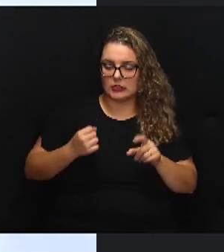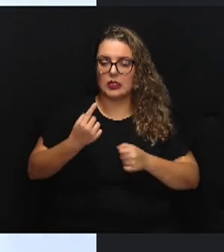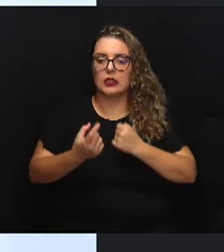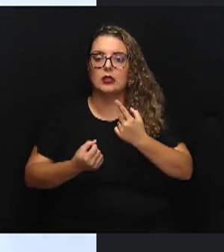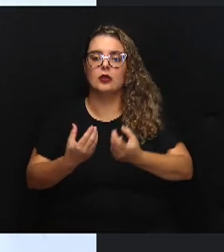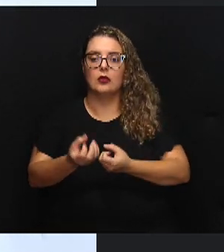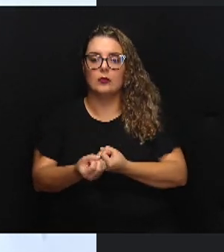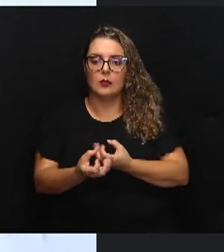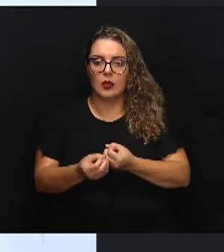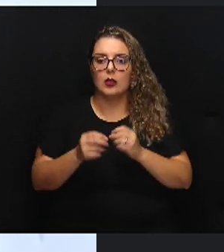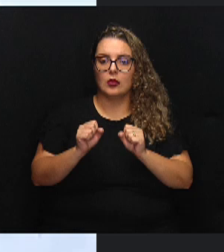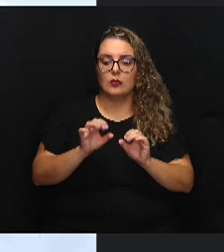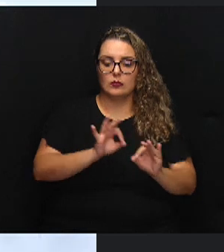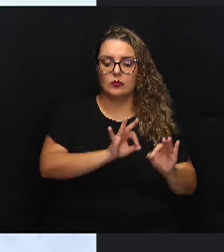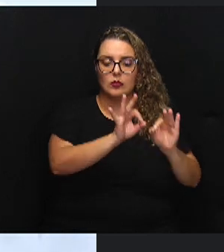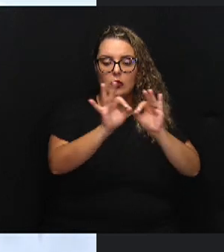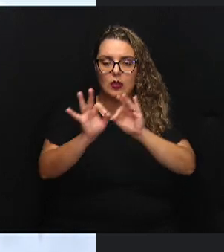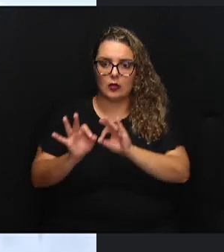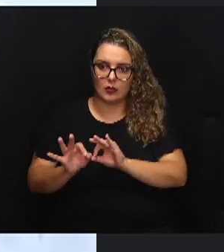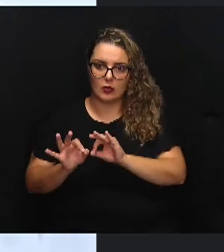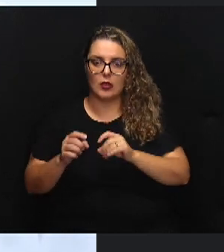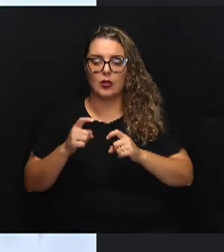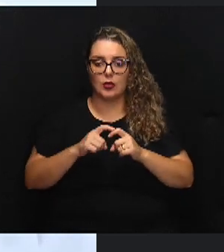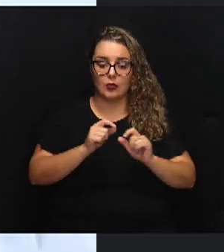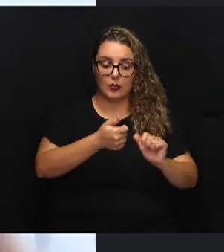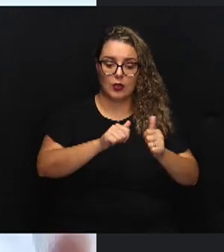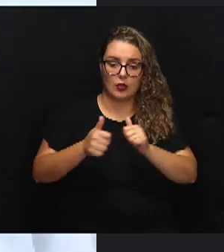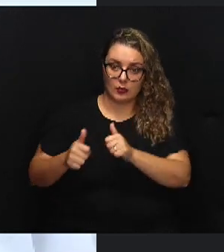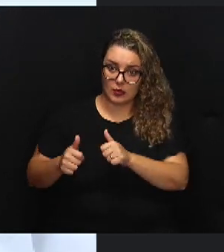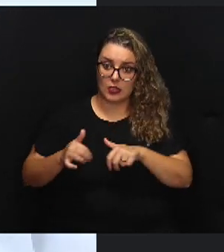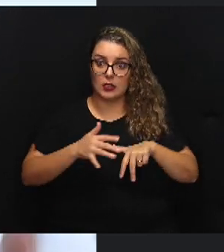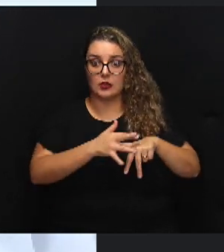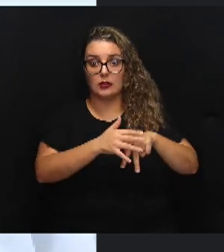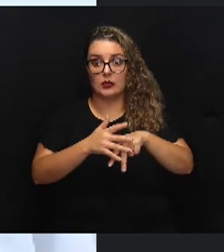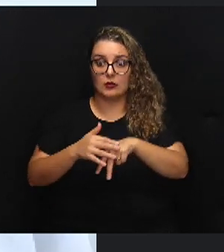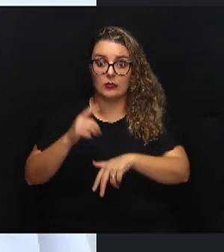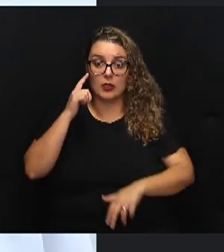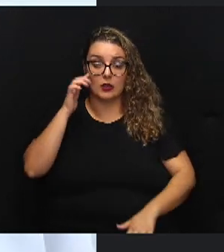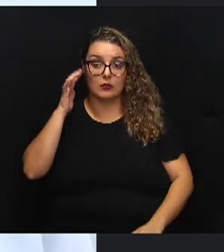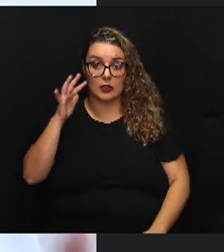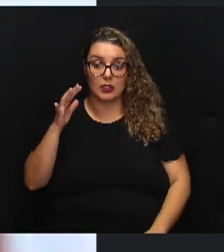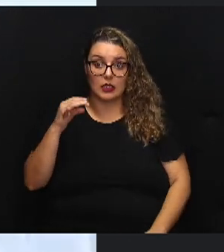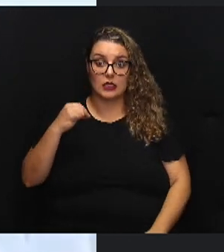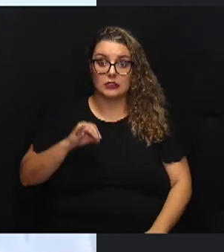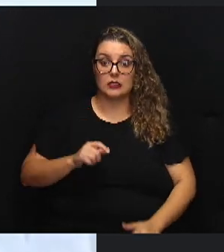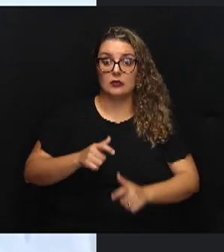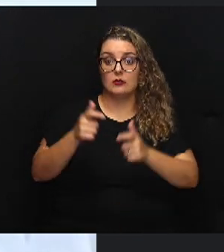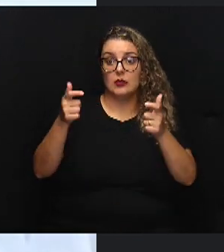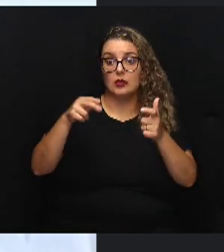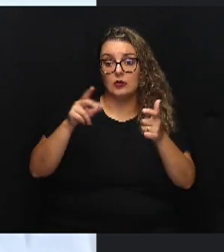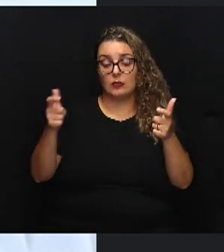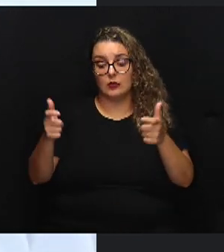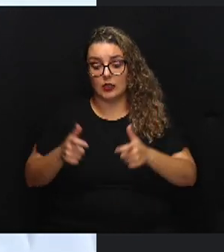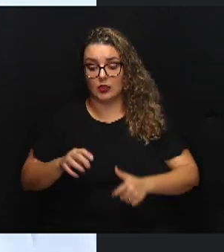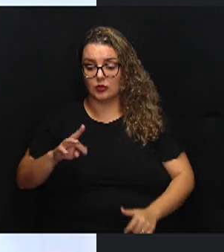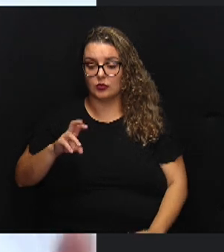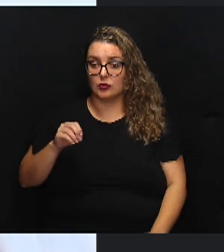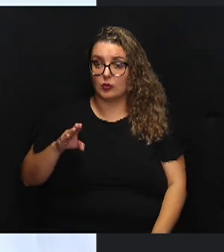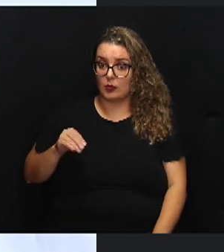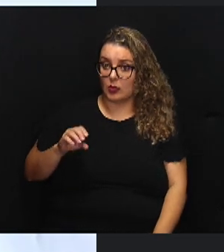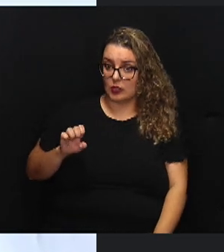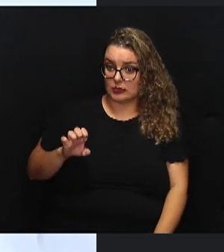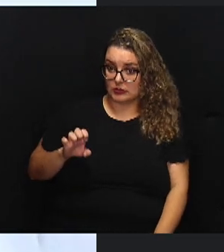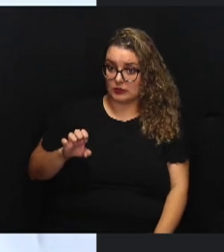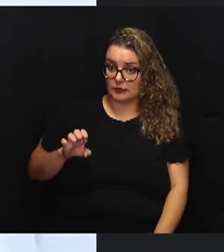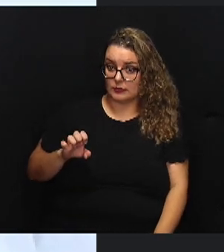que a gente pode acompanhar ou que o médico pode avaliar na sua paciente para imaginar se ela é de maior ou menor risco para trombose.